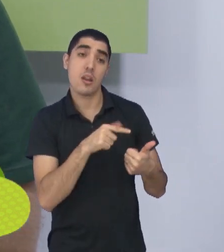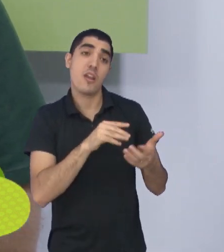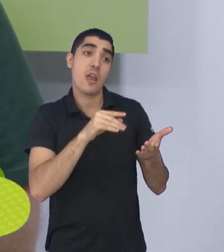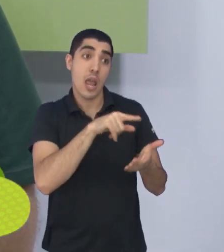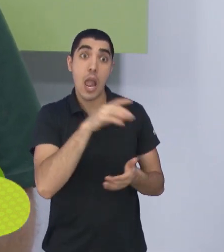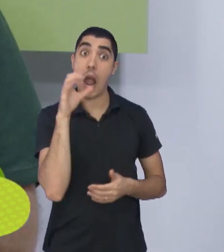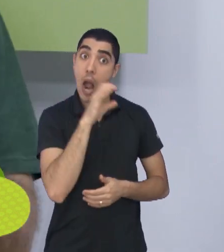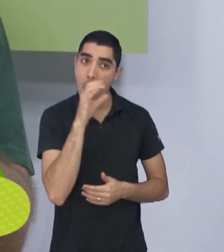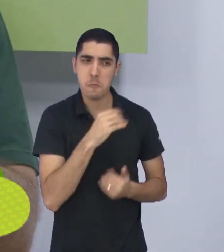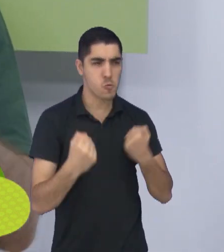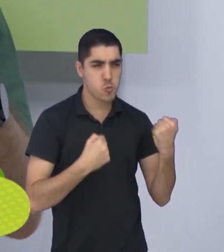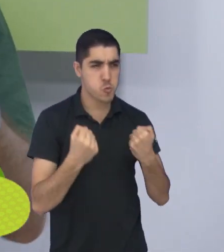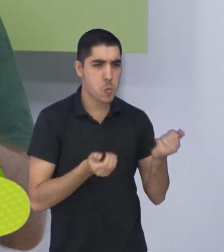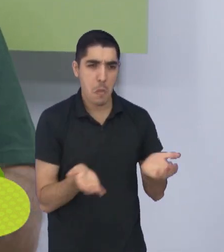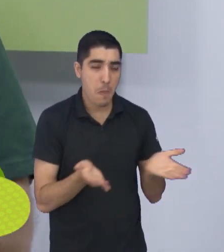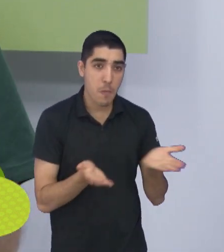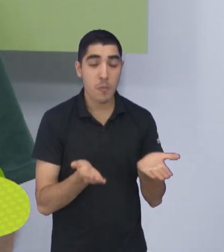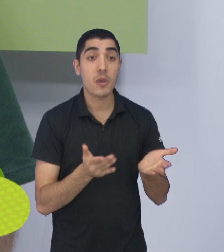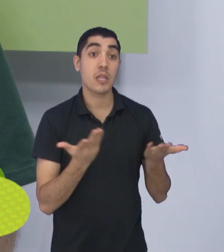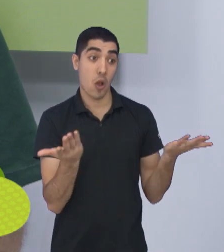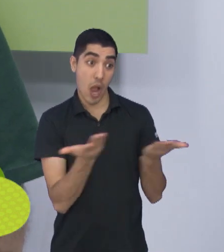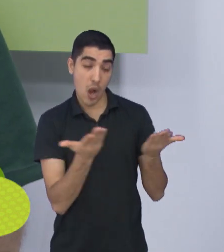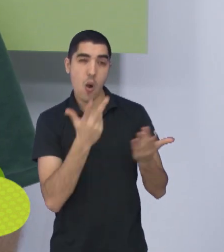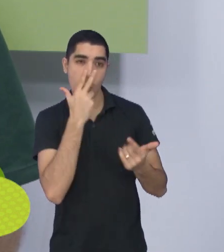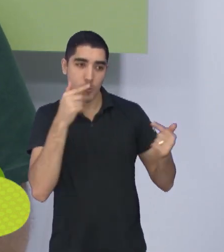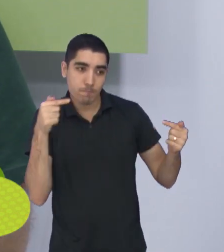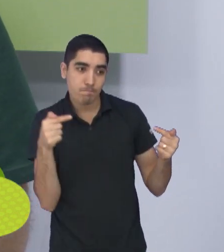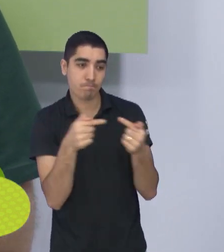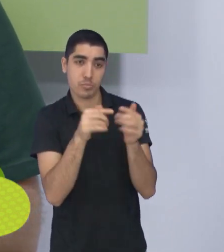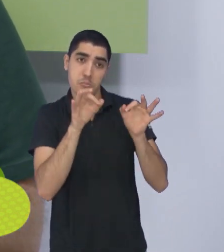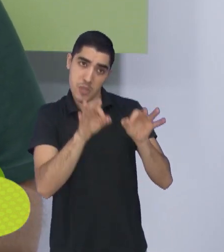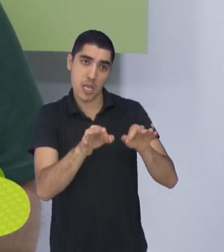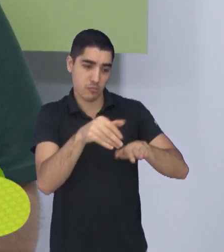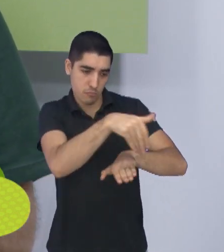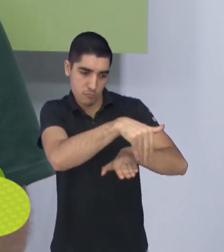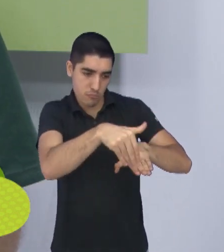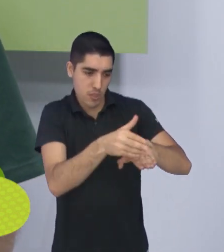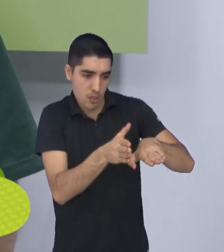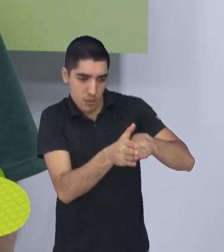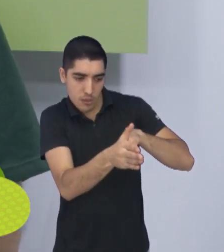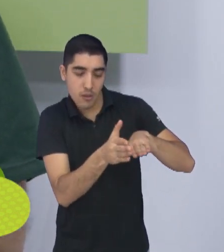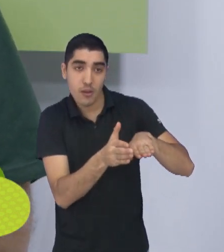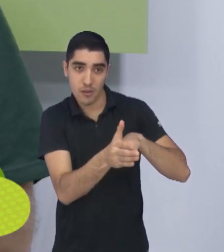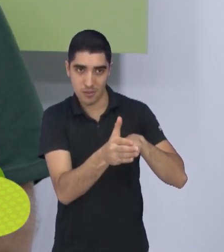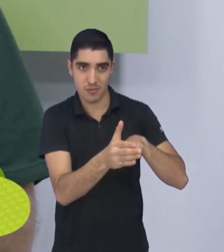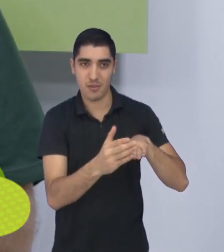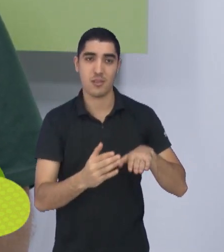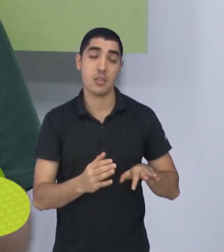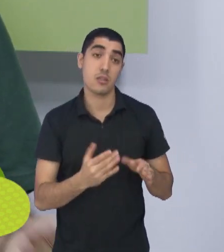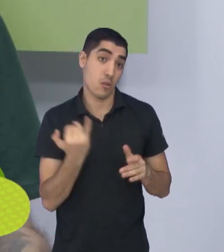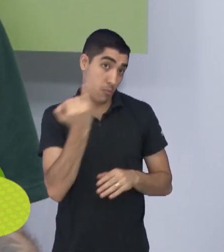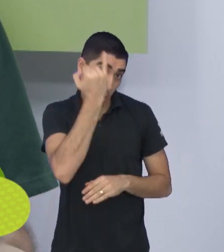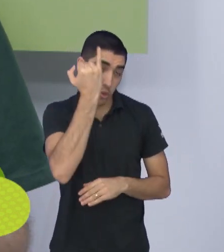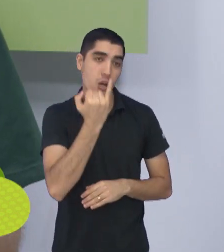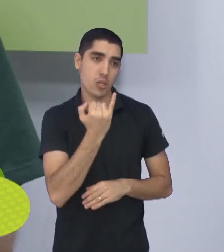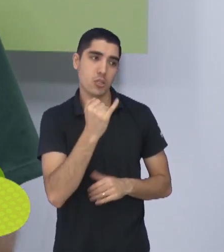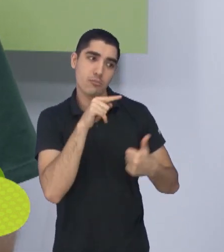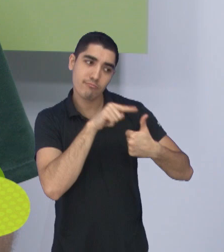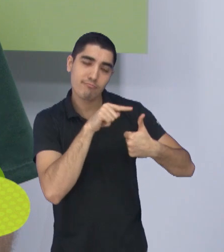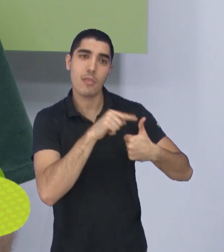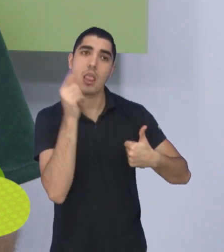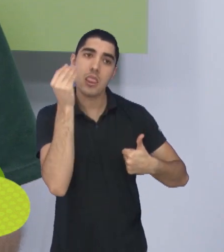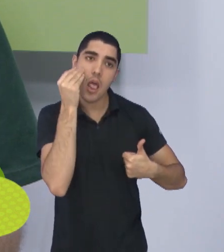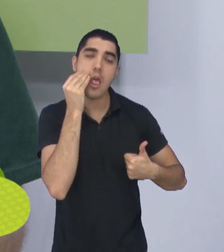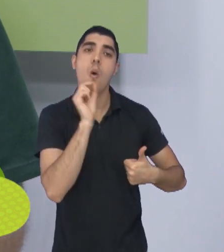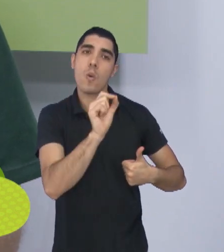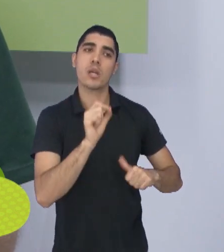eh agora acho que encontrou né jogando como ponta de lança mesmo é importante que o o ncolas reencontre o futebol dele